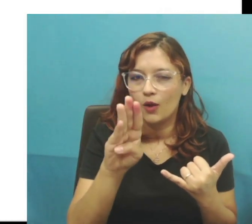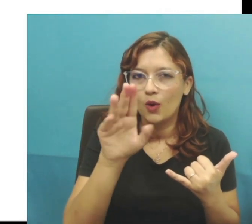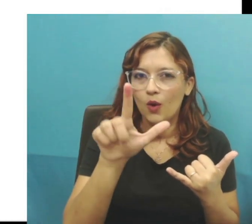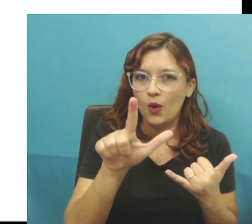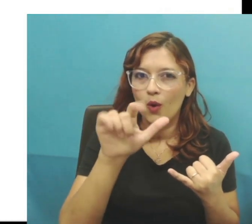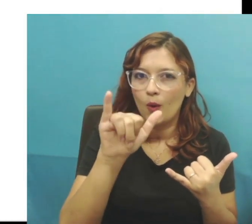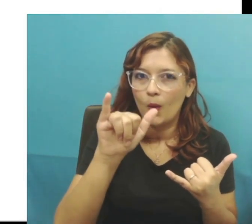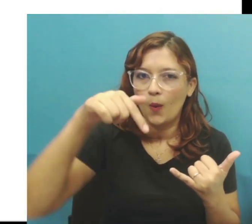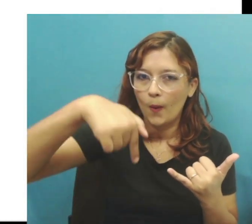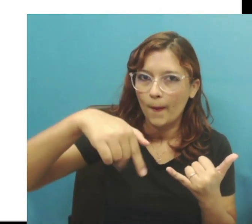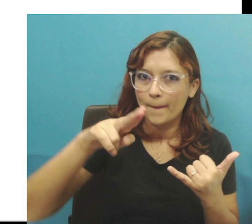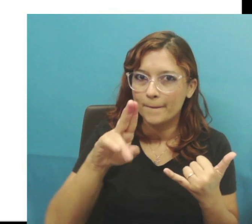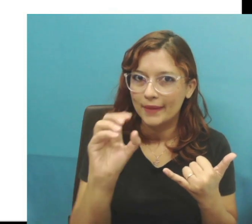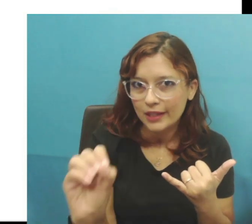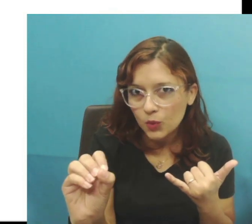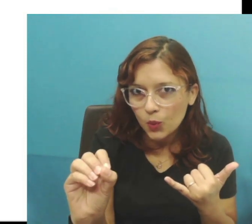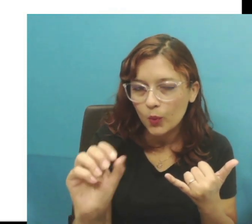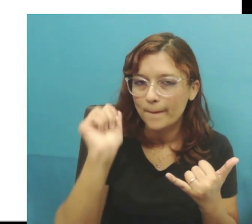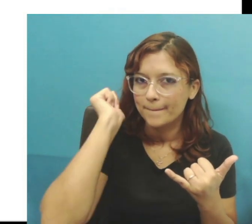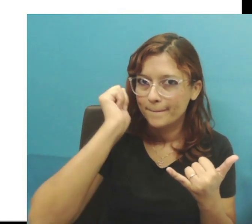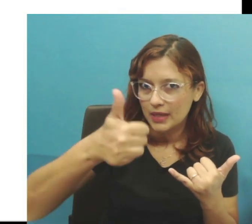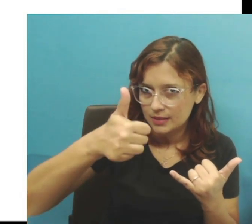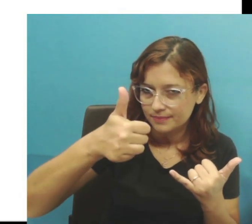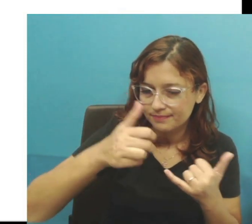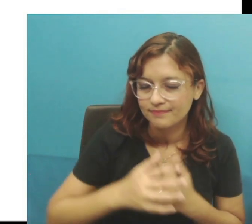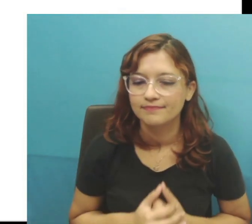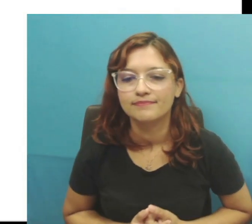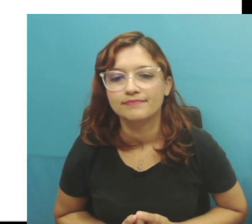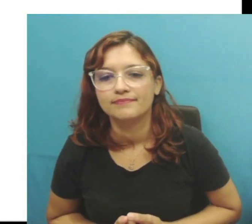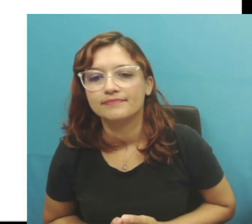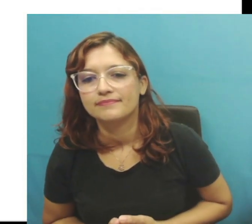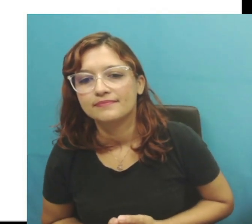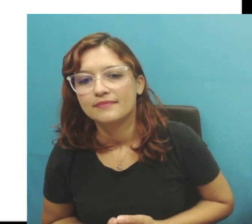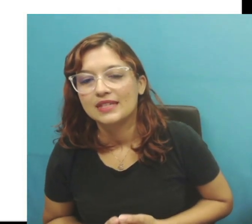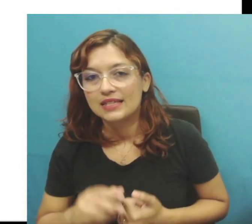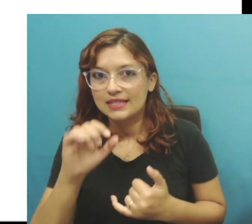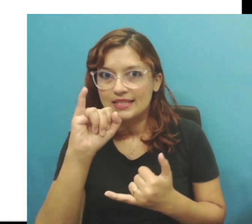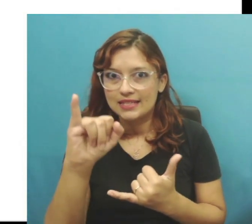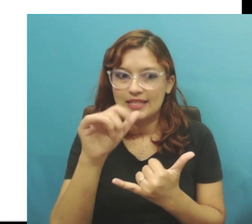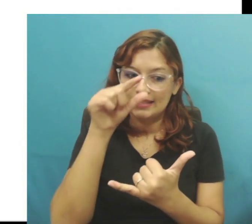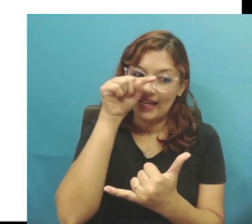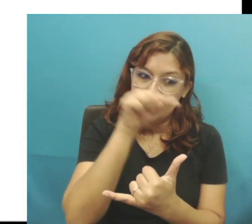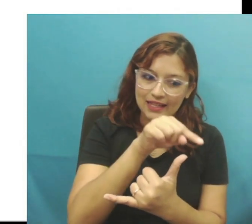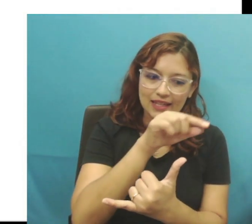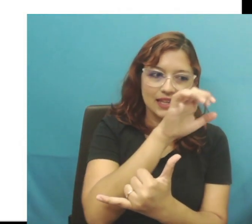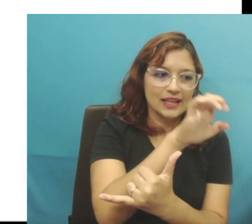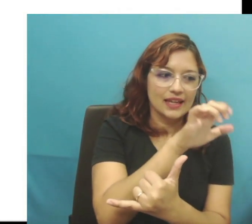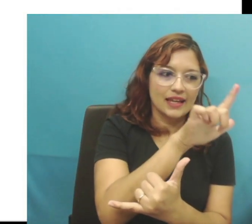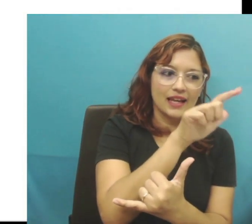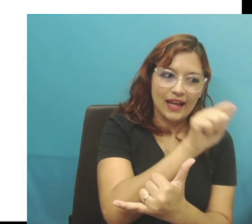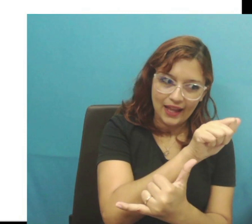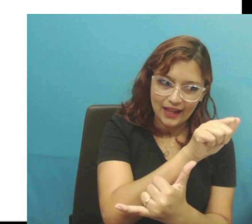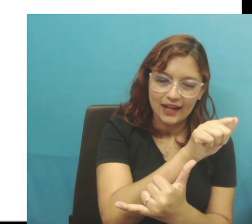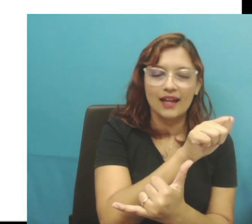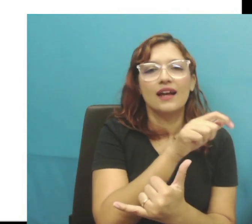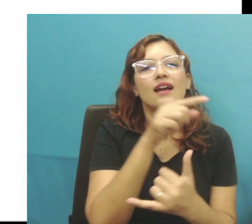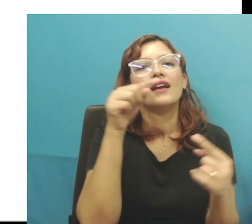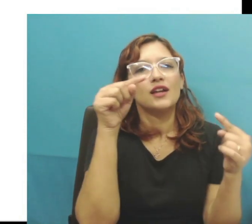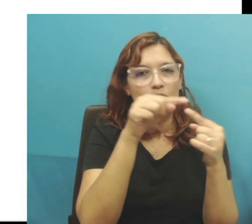você, por estar no objeto, você vai perceber, vai compreender que é oblíquo.